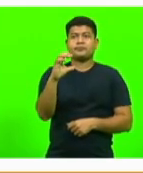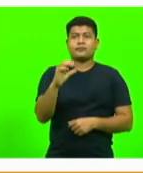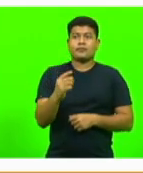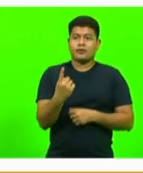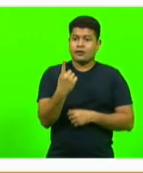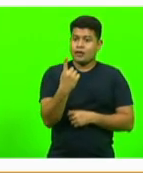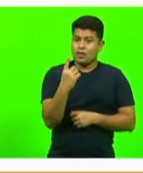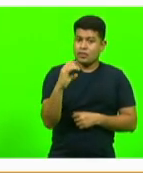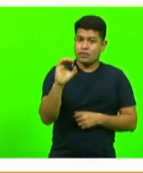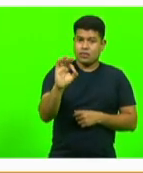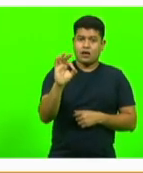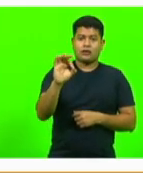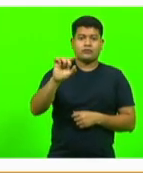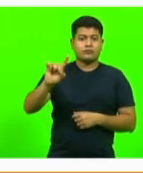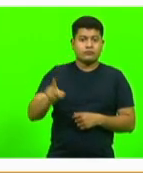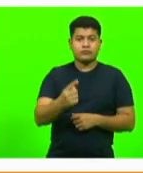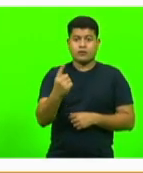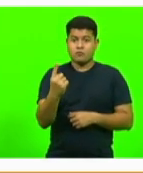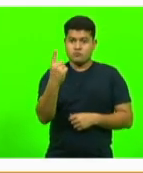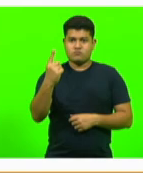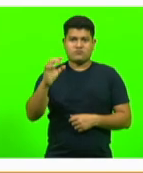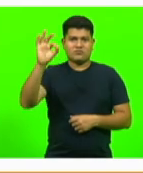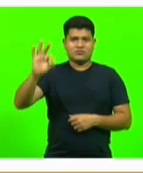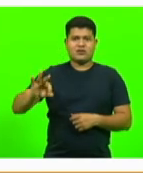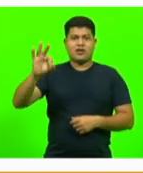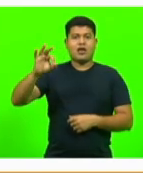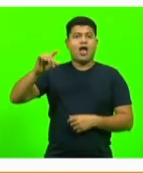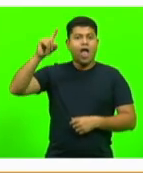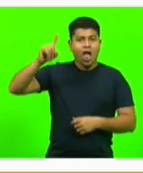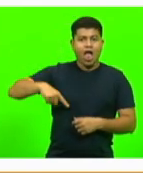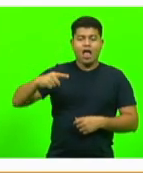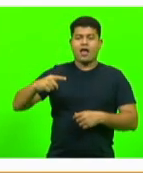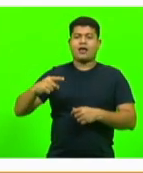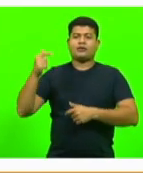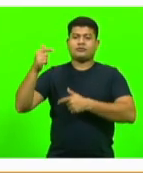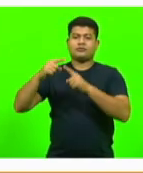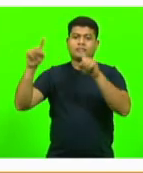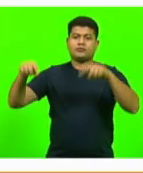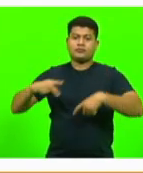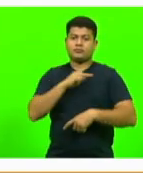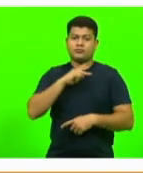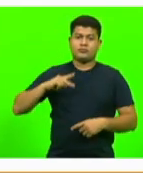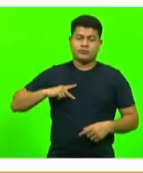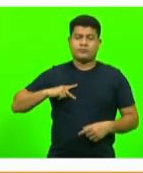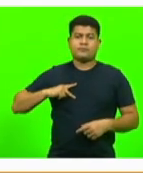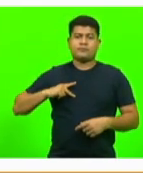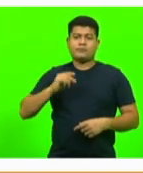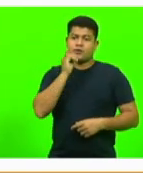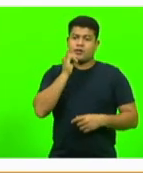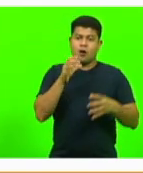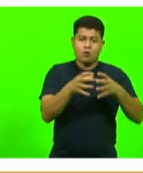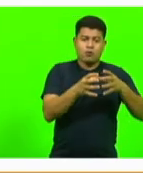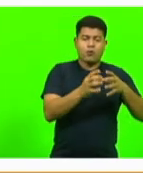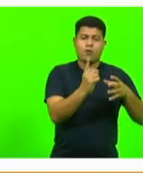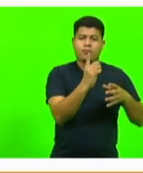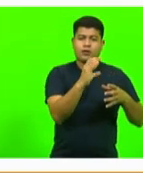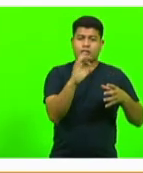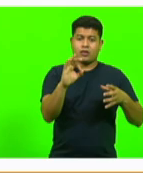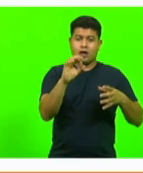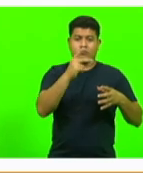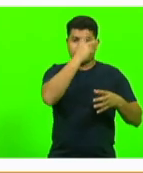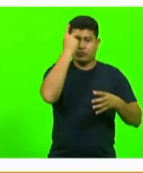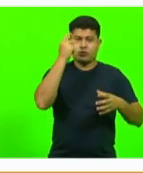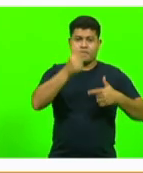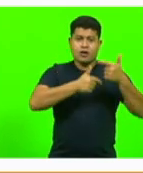10, um por cento de cada 100 Trabalhadores de cada 100 pessoas 10 São